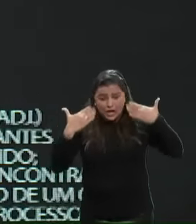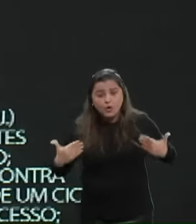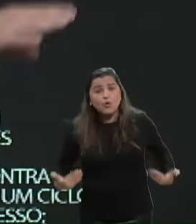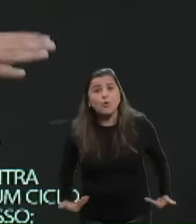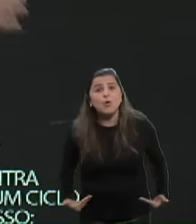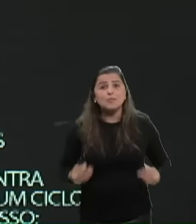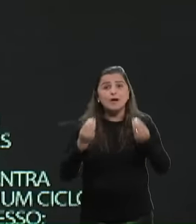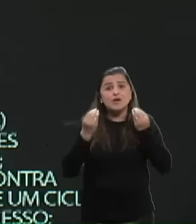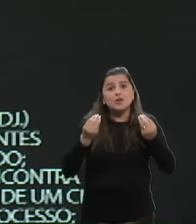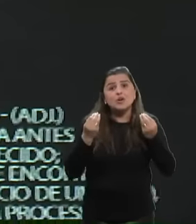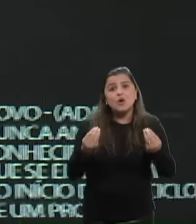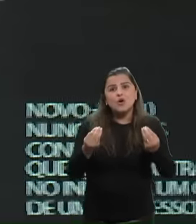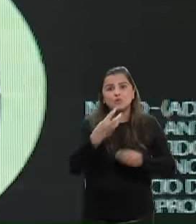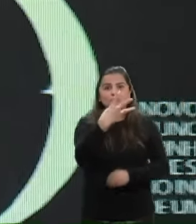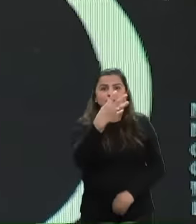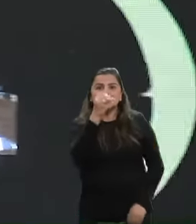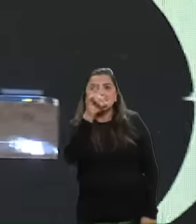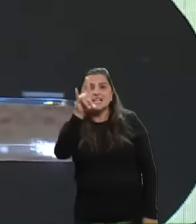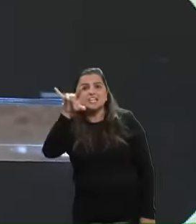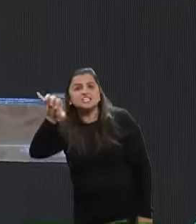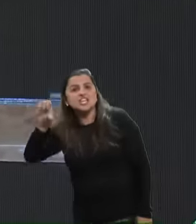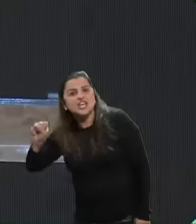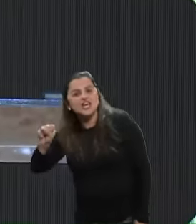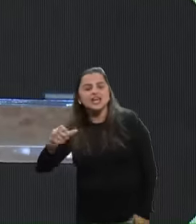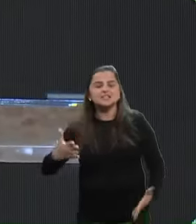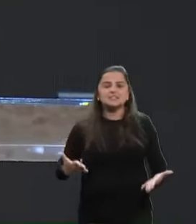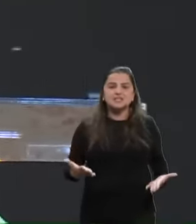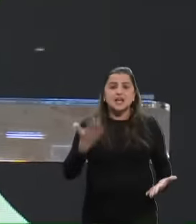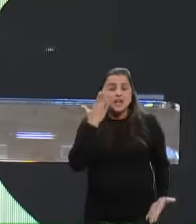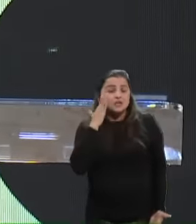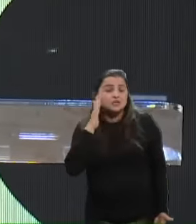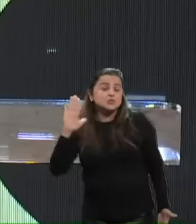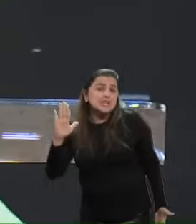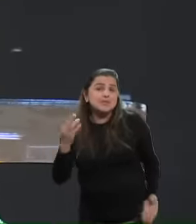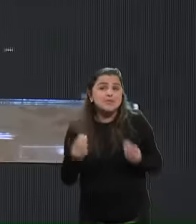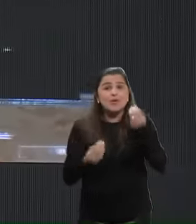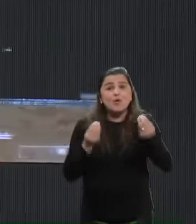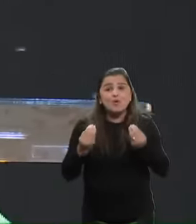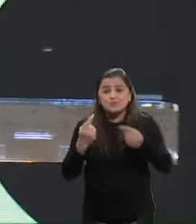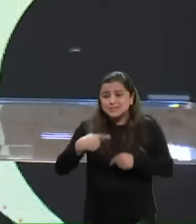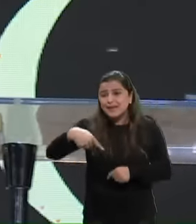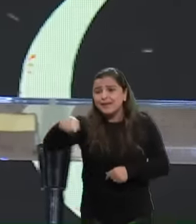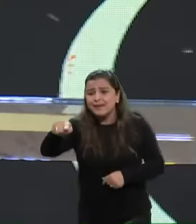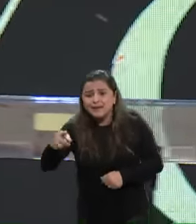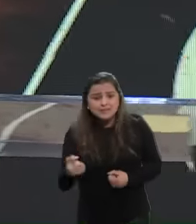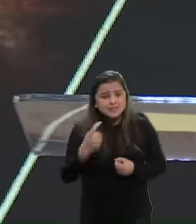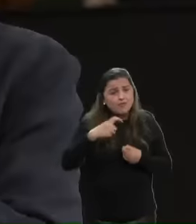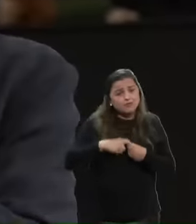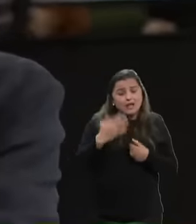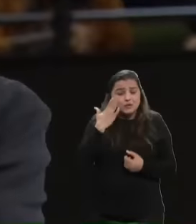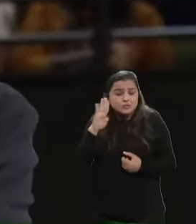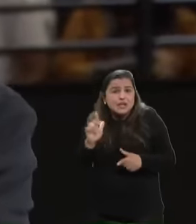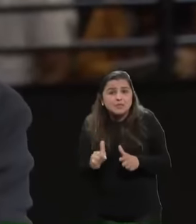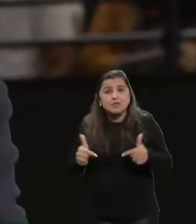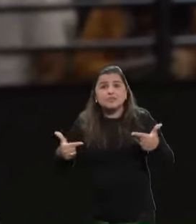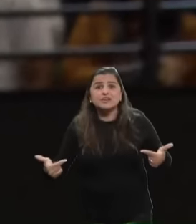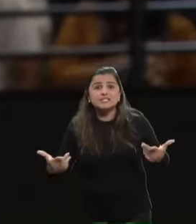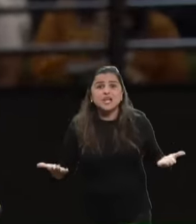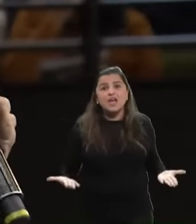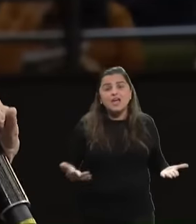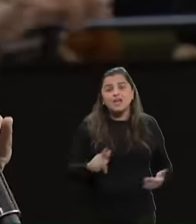para sepultar. 30 dias. Eles não sabiam se ir para frente, ir para trás. Não sabiam o que fazer. Agora o